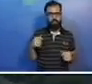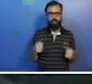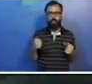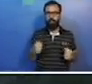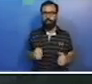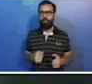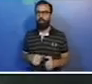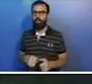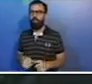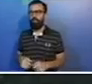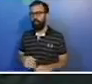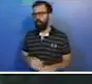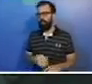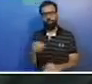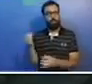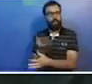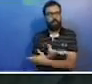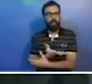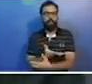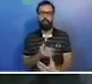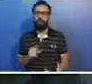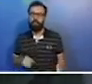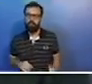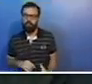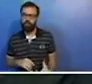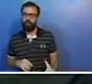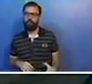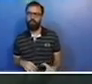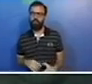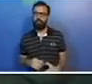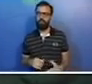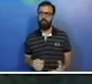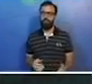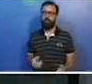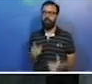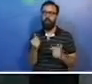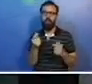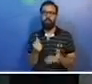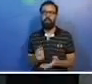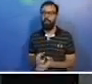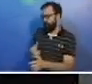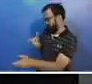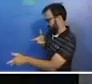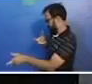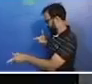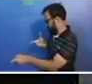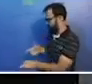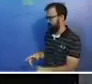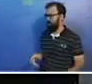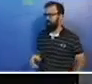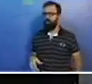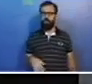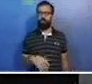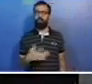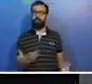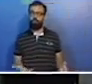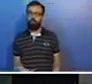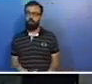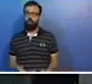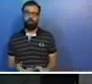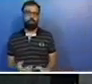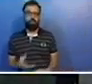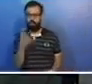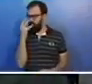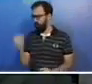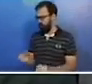precisamos acabar com isso. Um prêmio para quem matar um coiote. Com isso, começaram a